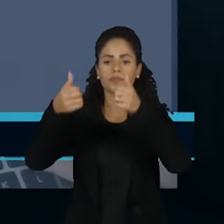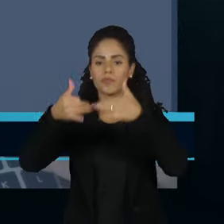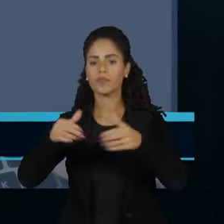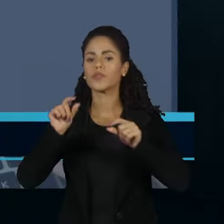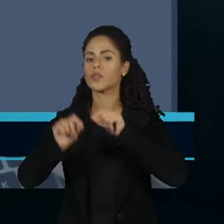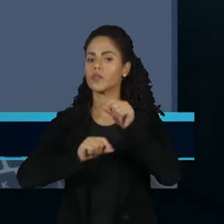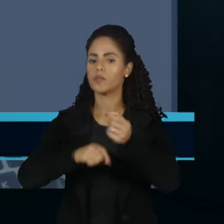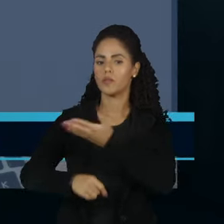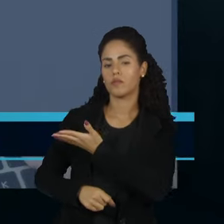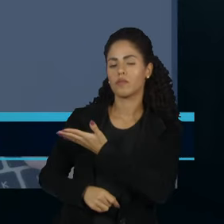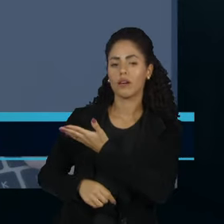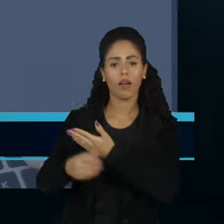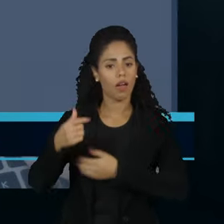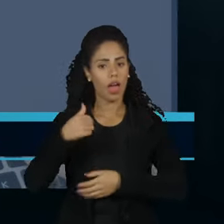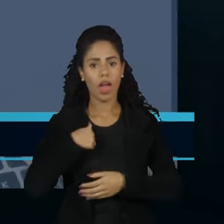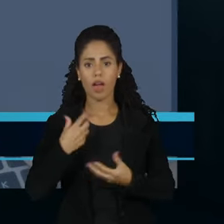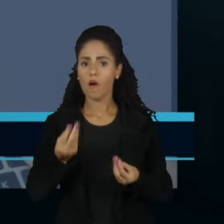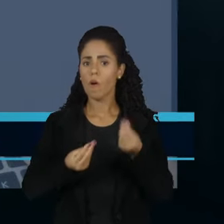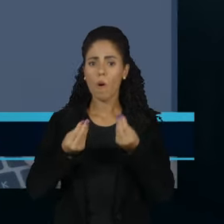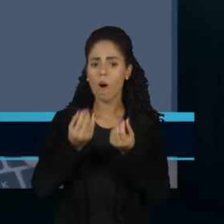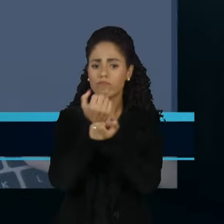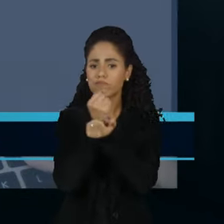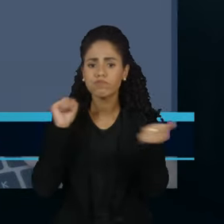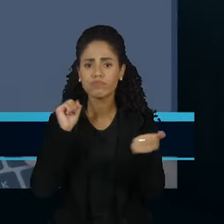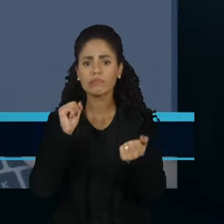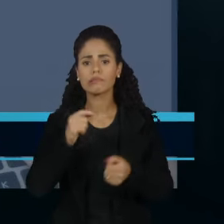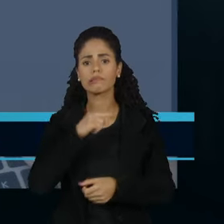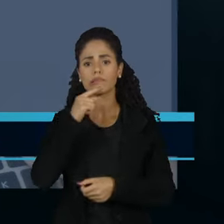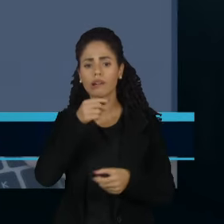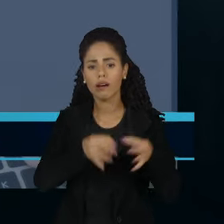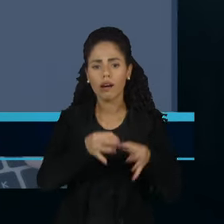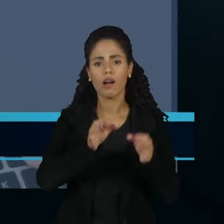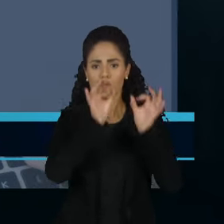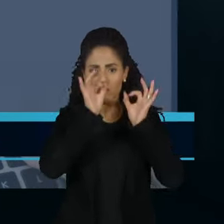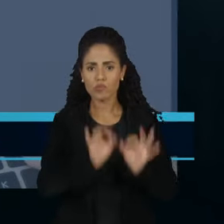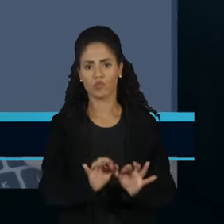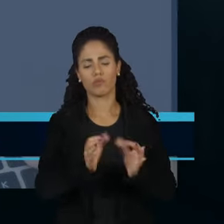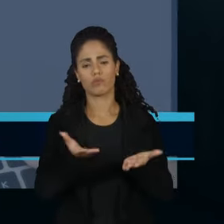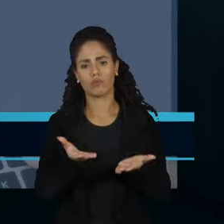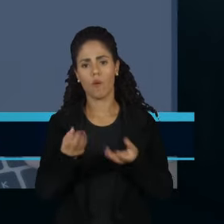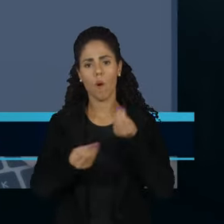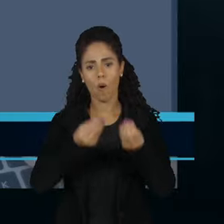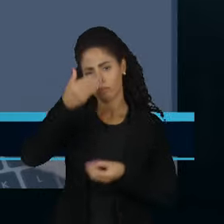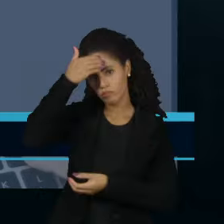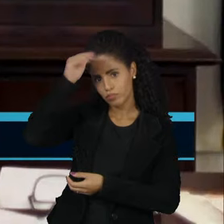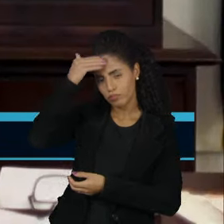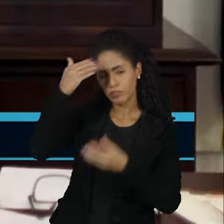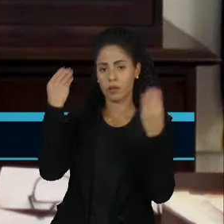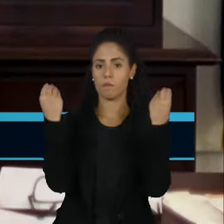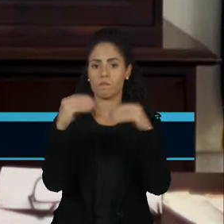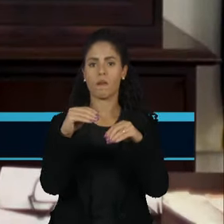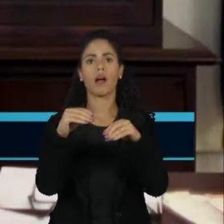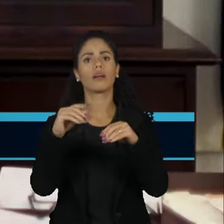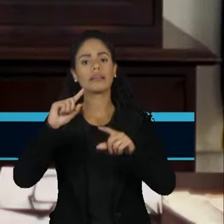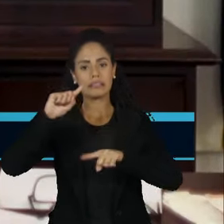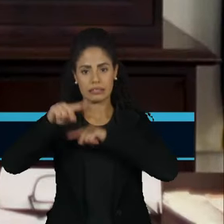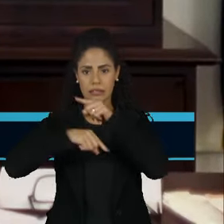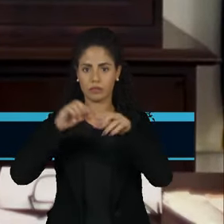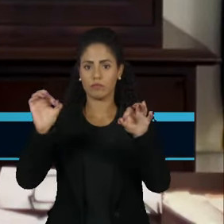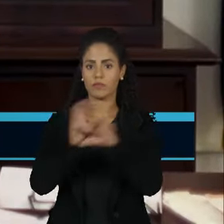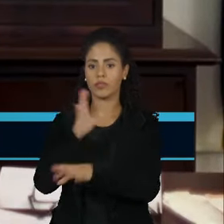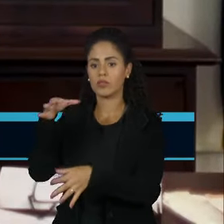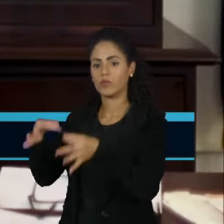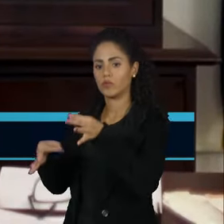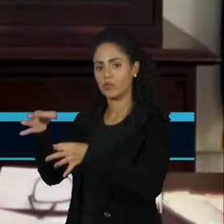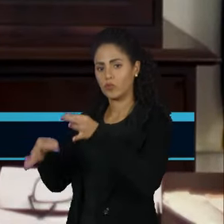é completamente impossível conseguir um julgamento justo. Trump fez a publicação mesmo depois de o juiz